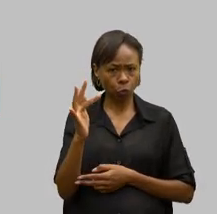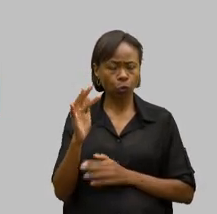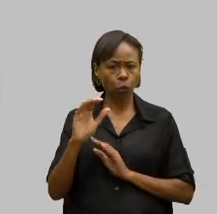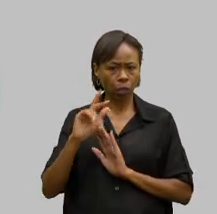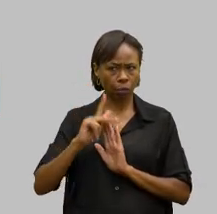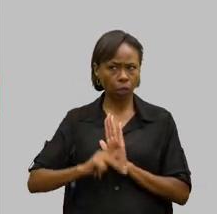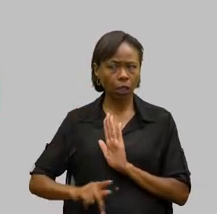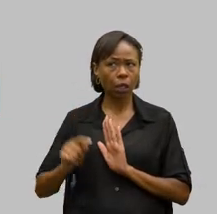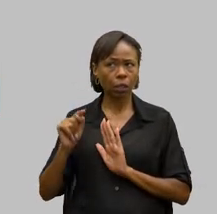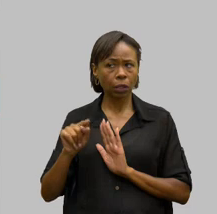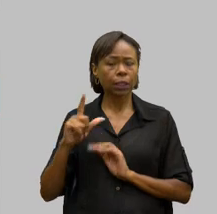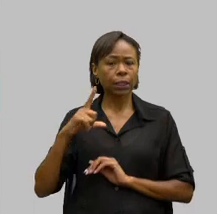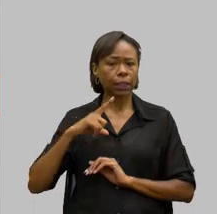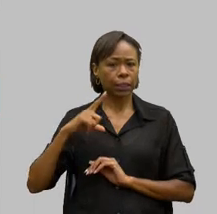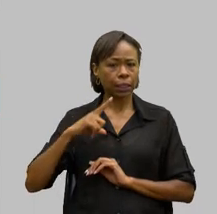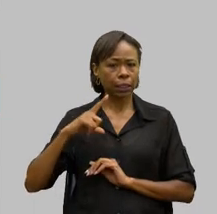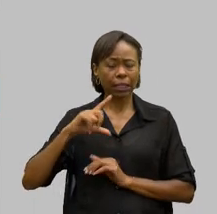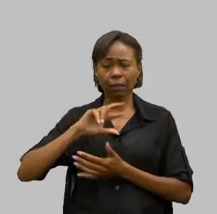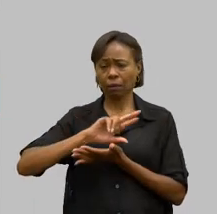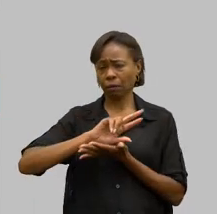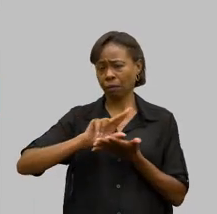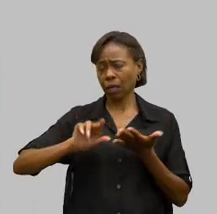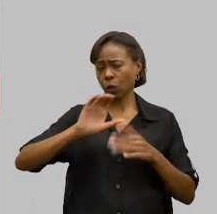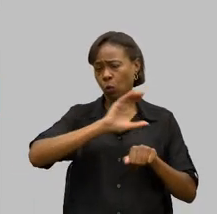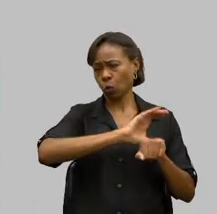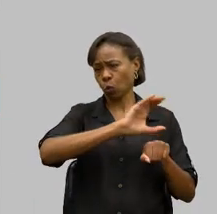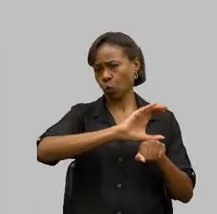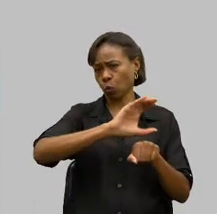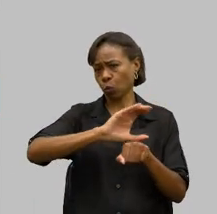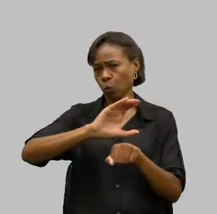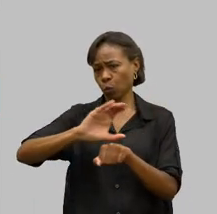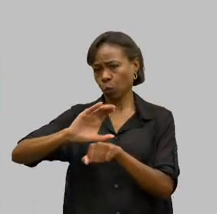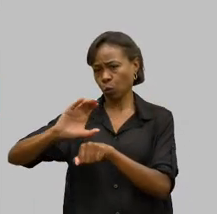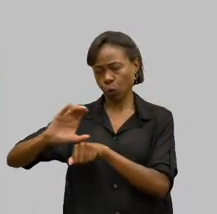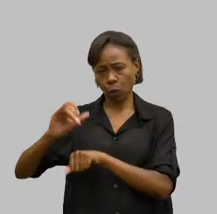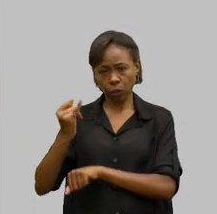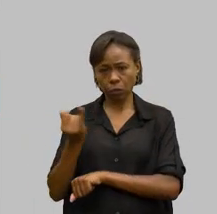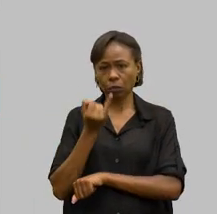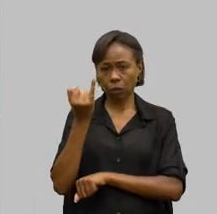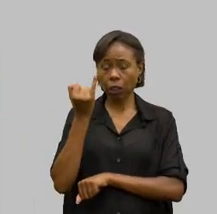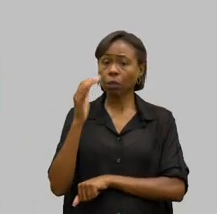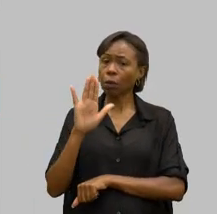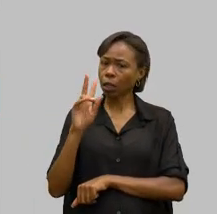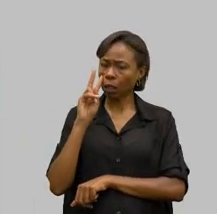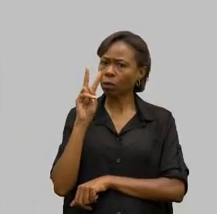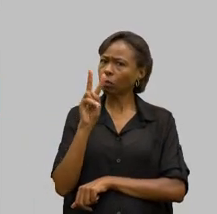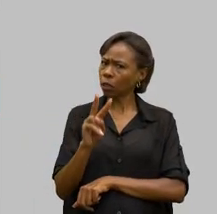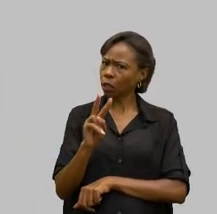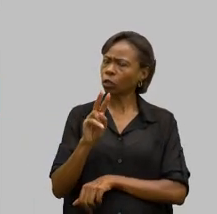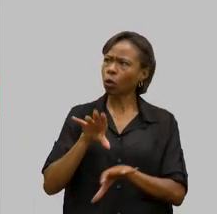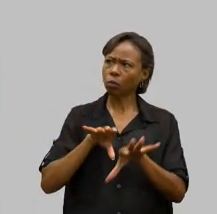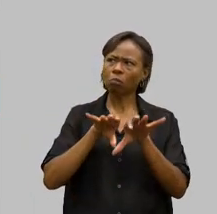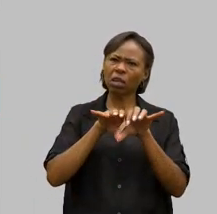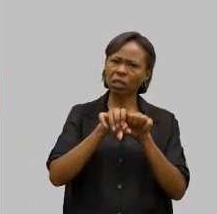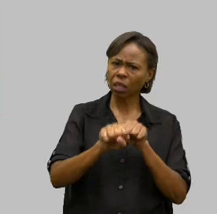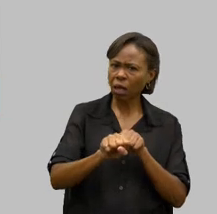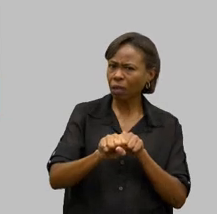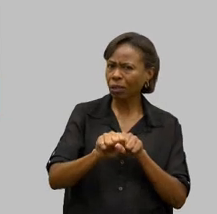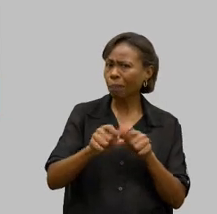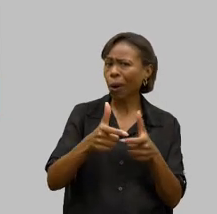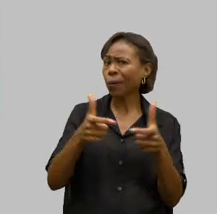uma série de cursos importantes, sim, mas eu tenho visto muita gente formando em enfermagem.